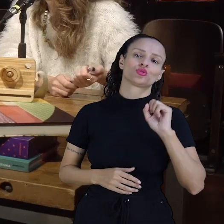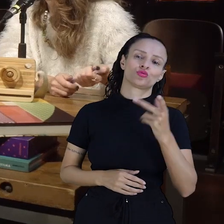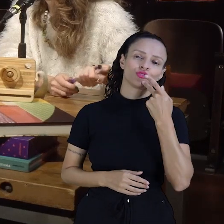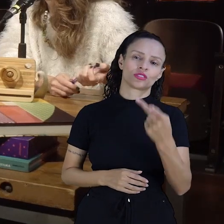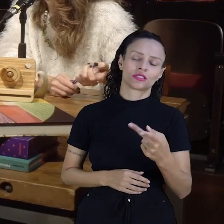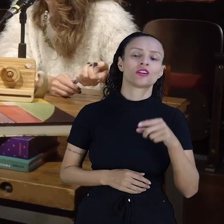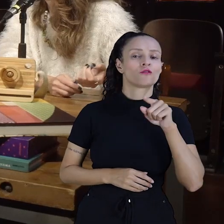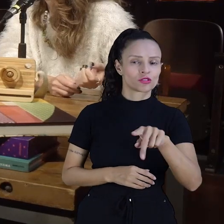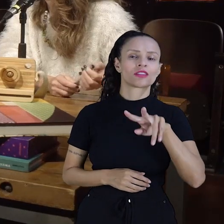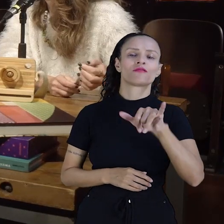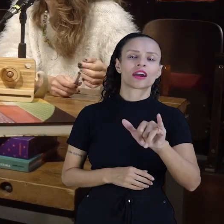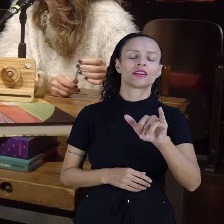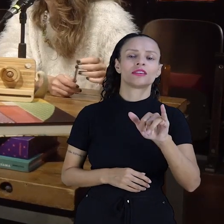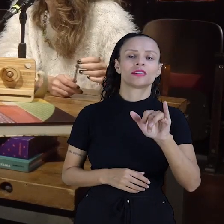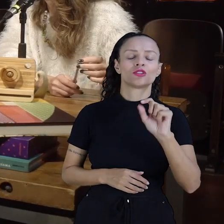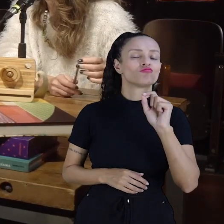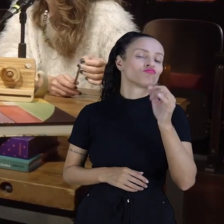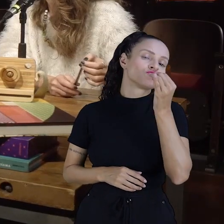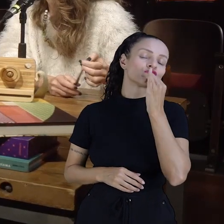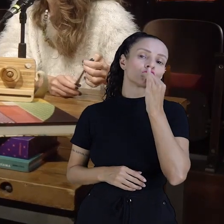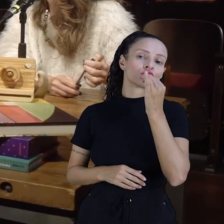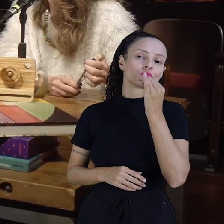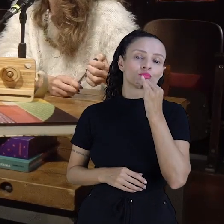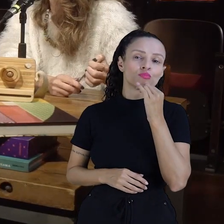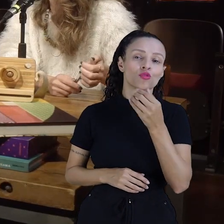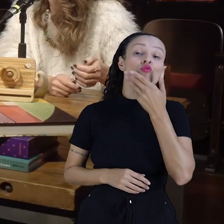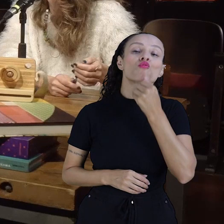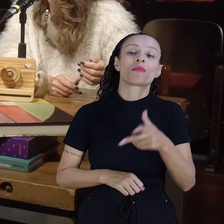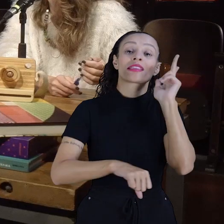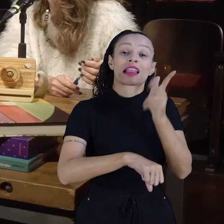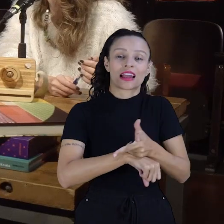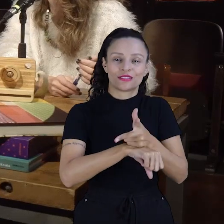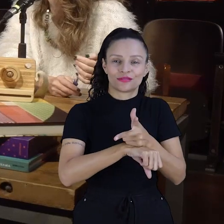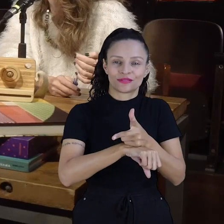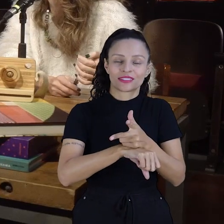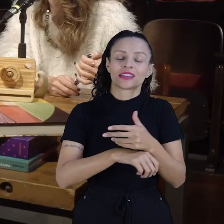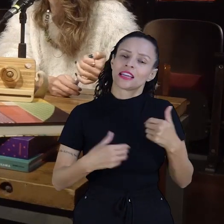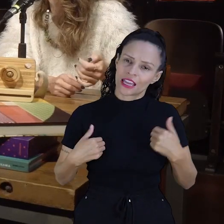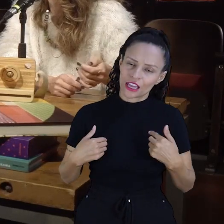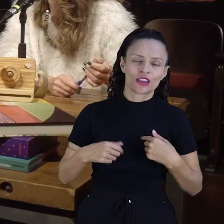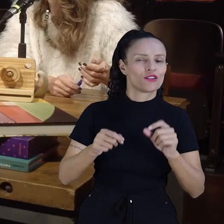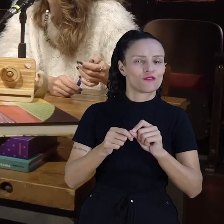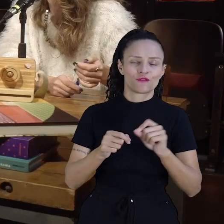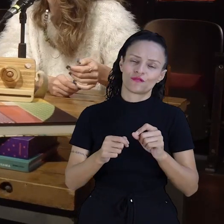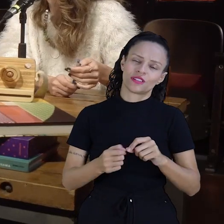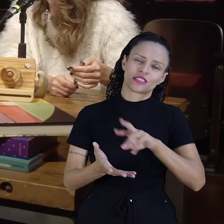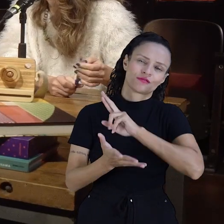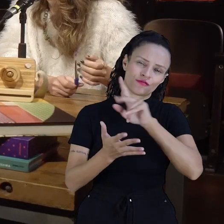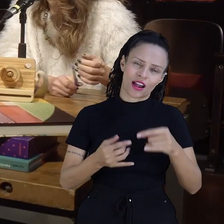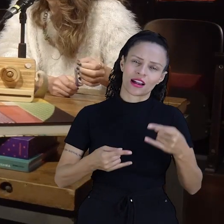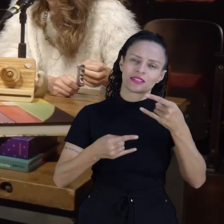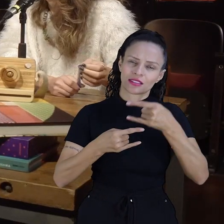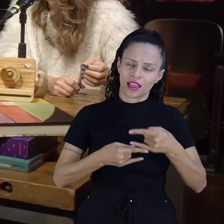isso. Você vai ser tipo o cara da live. E aí eu fiz várias